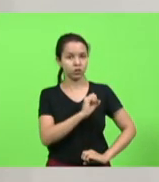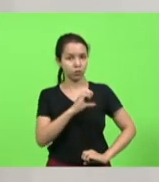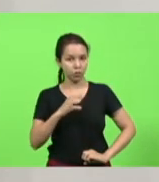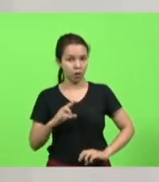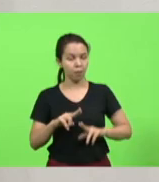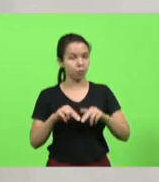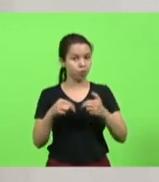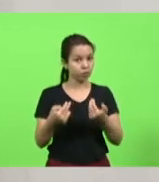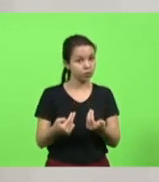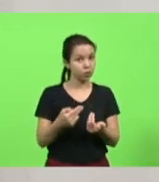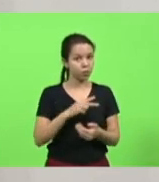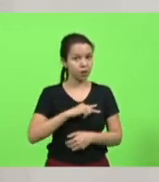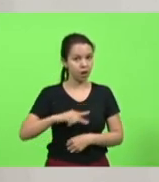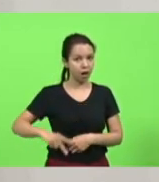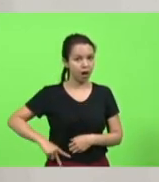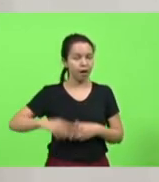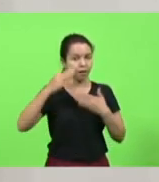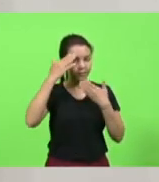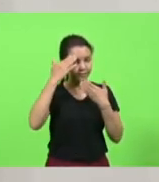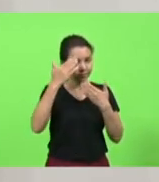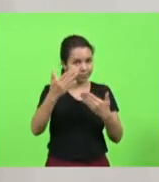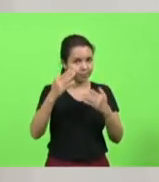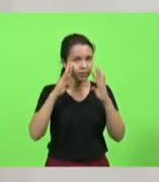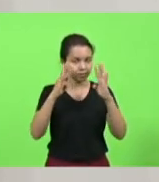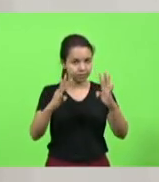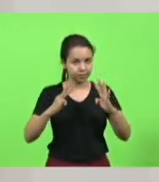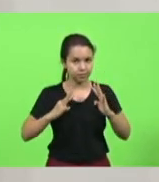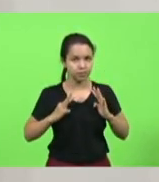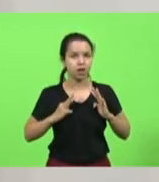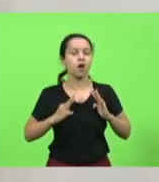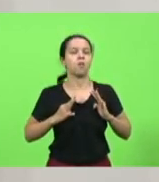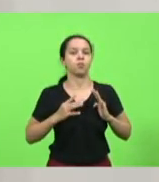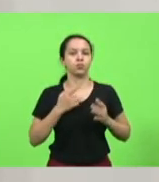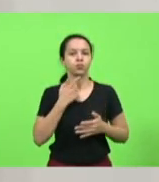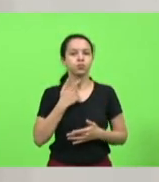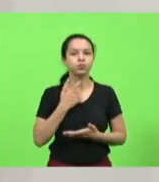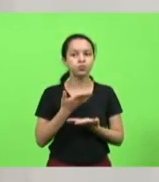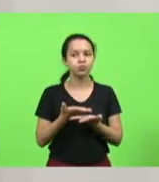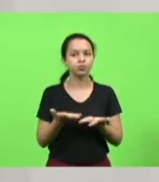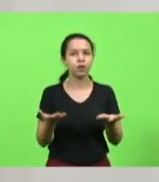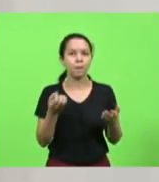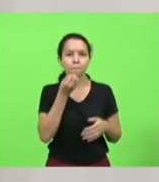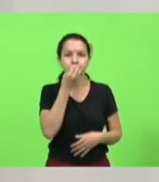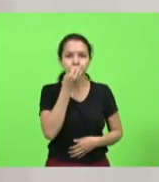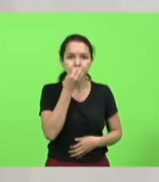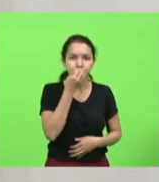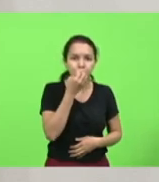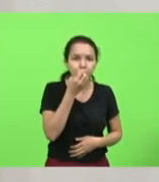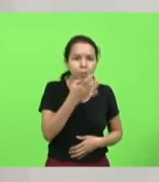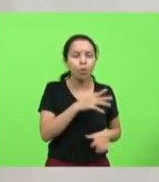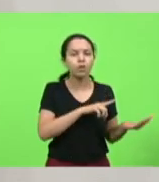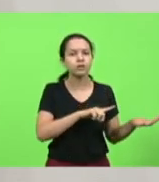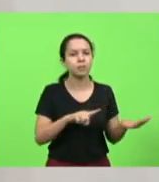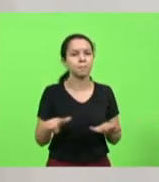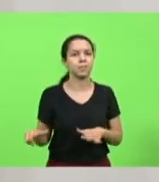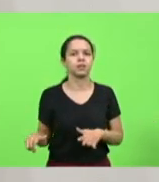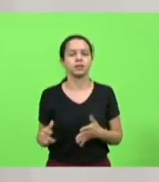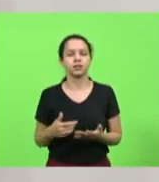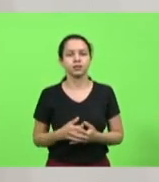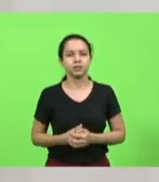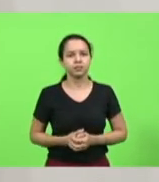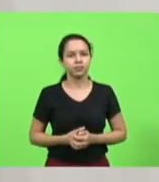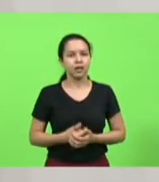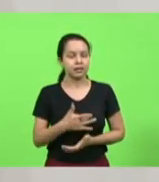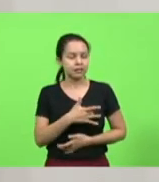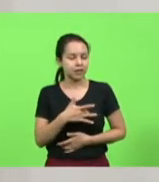senhor presidente, agradeço pela atenção e desejando a todos uma boa semana e que tenhamos muita